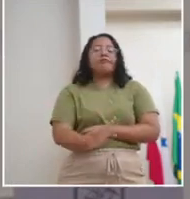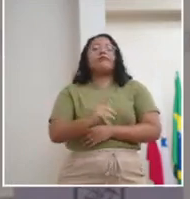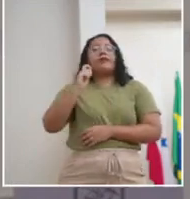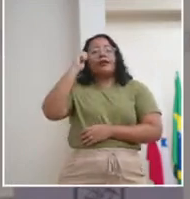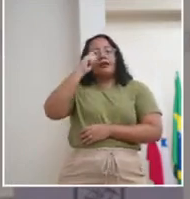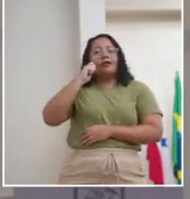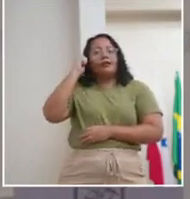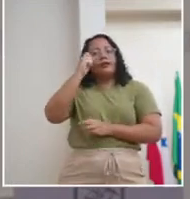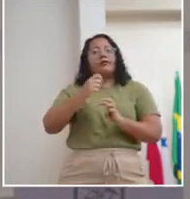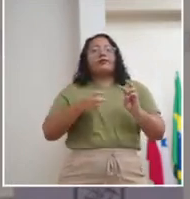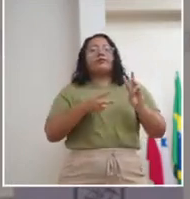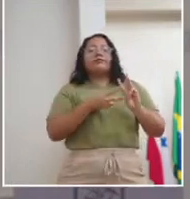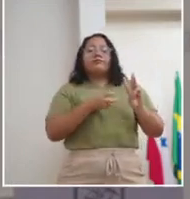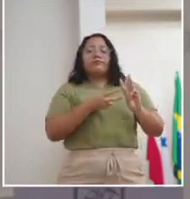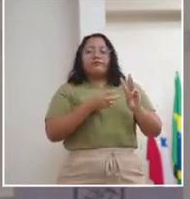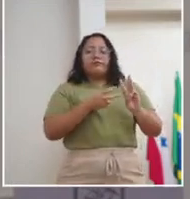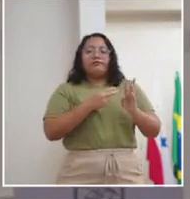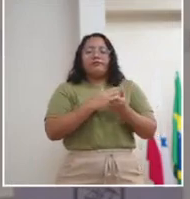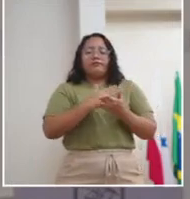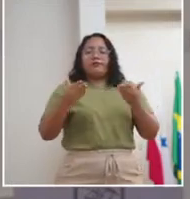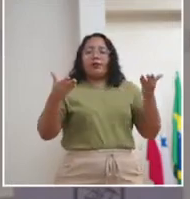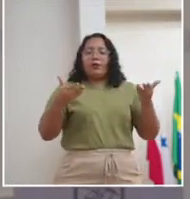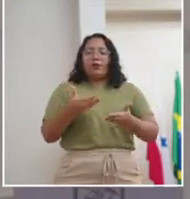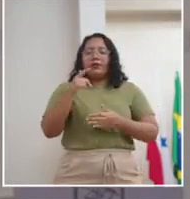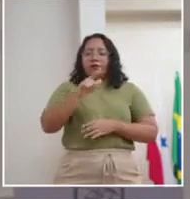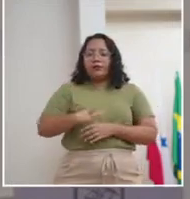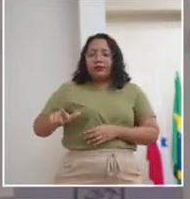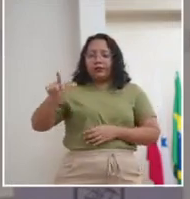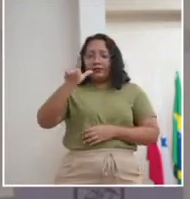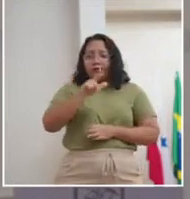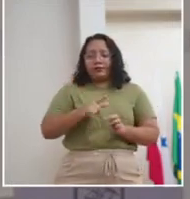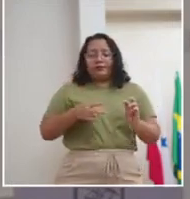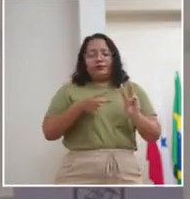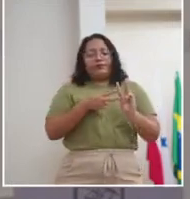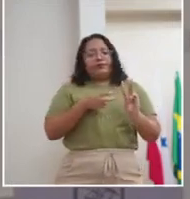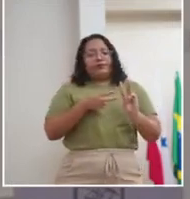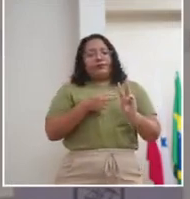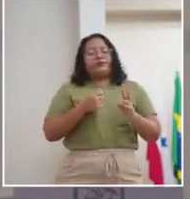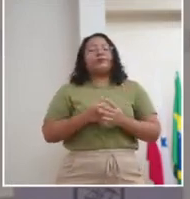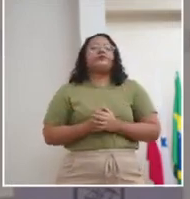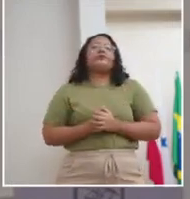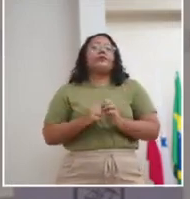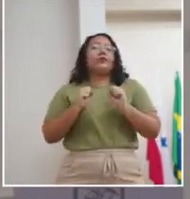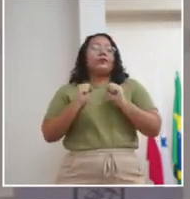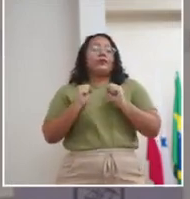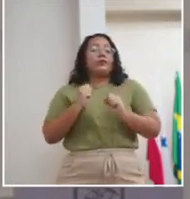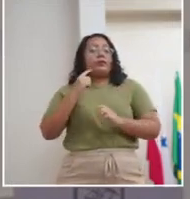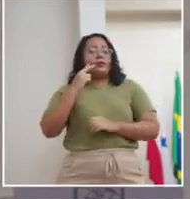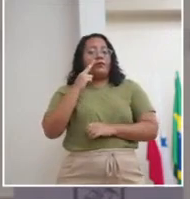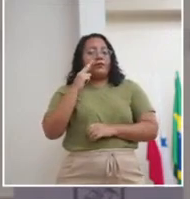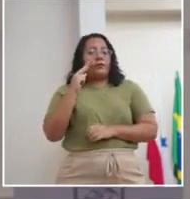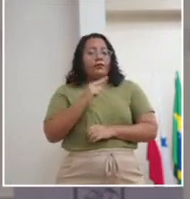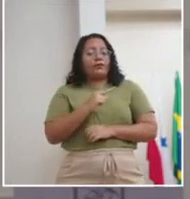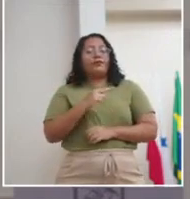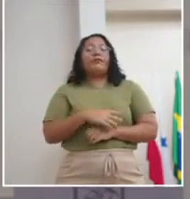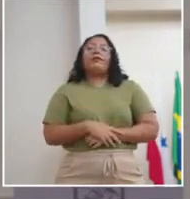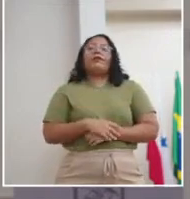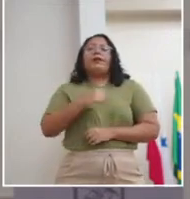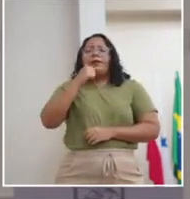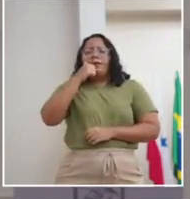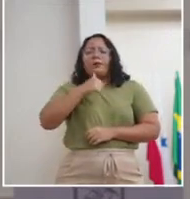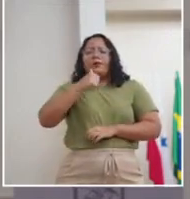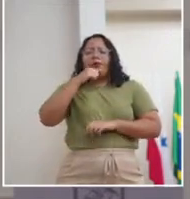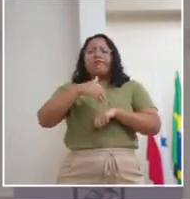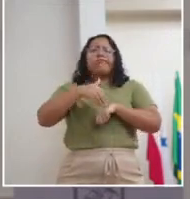de indígenas. É ele que abre o que chamamos hoje de literatura indígena. Como podemos ver, Berta foi muito, muito